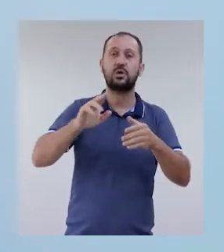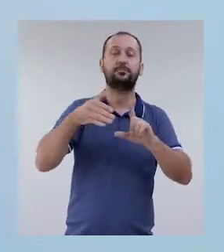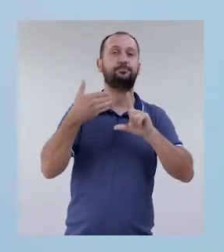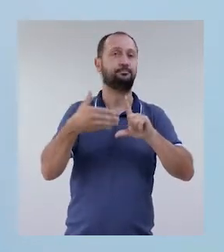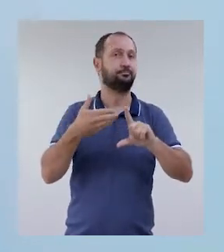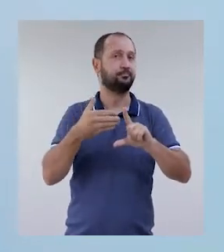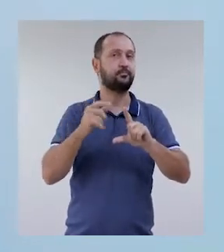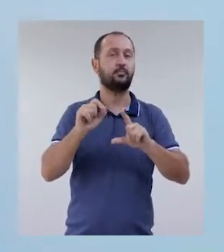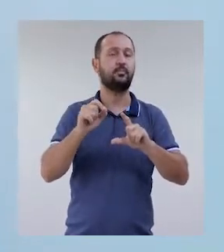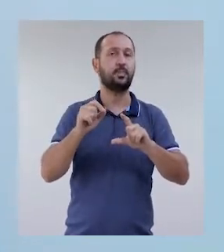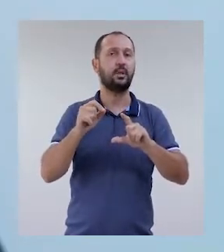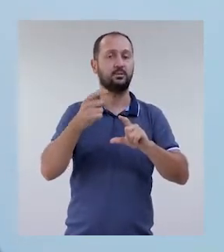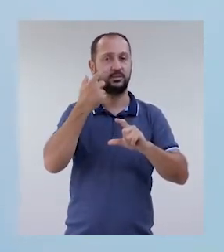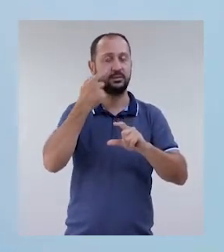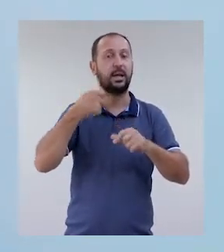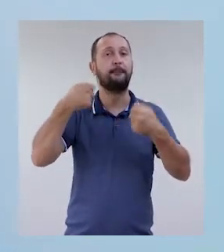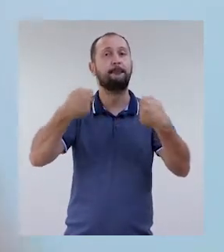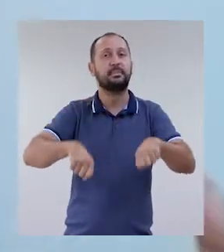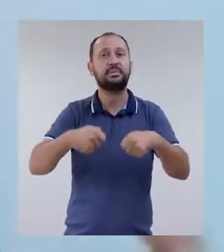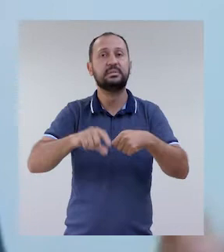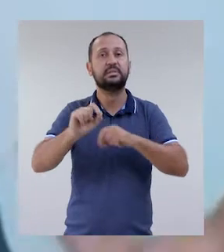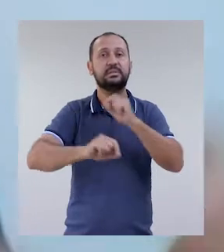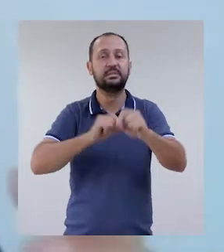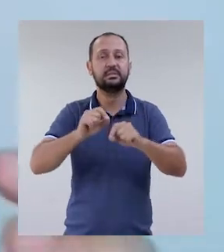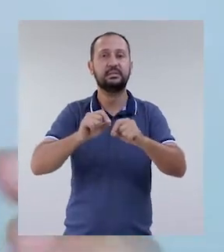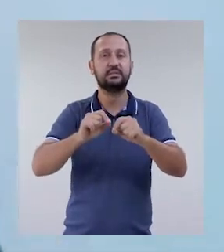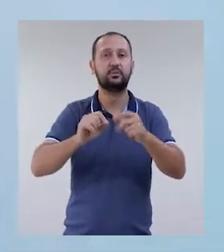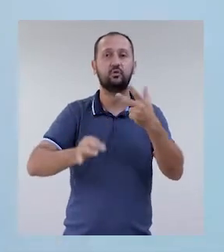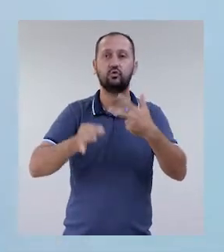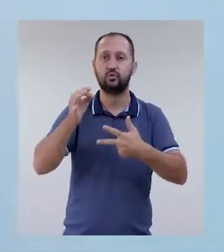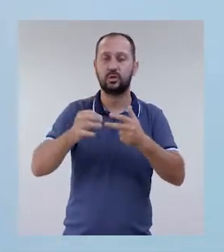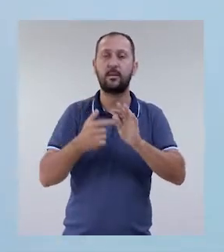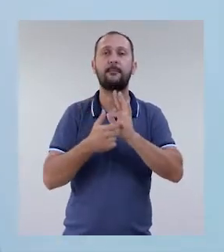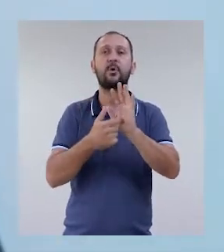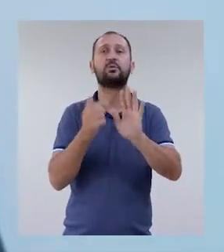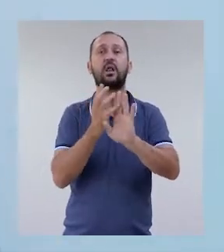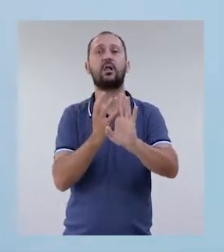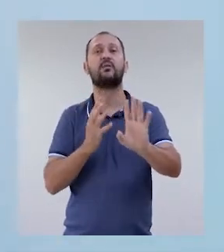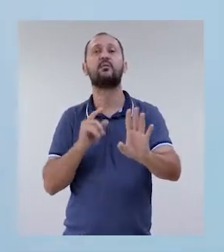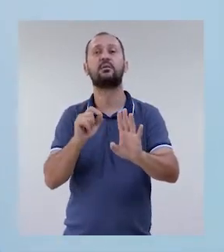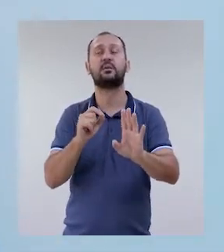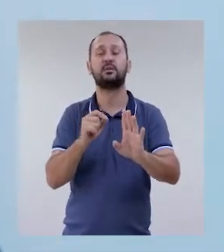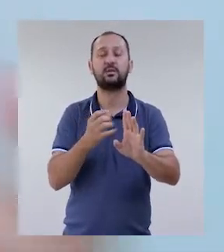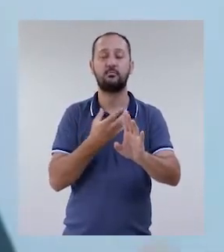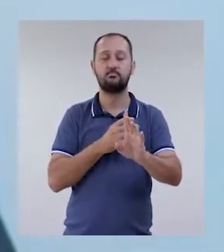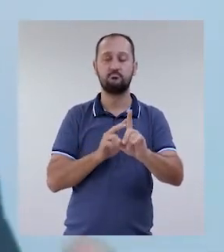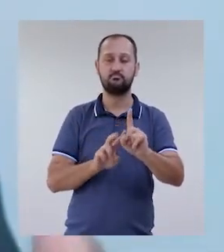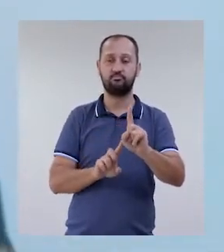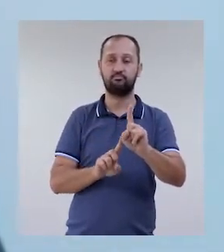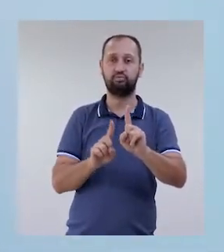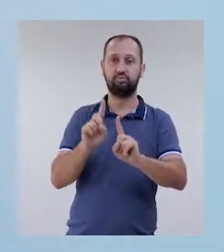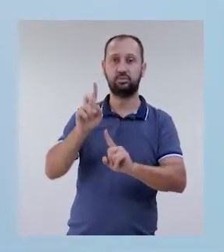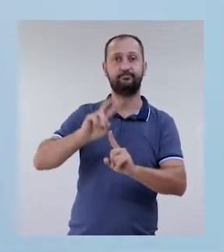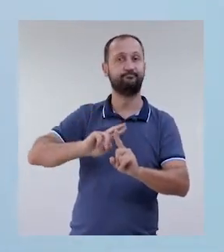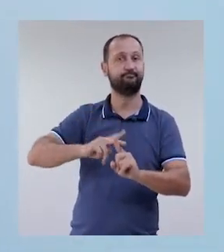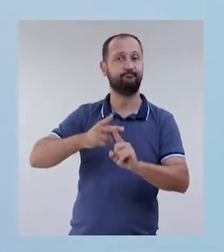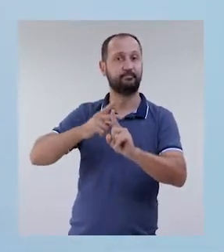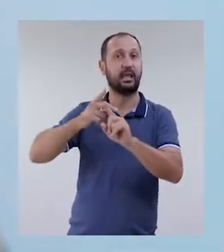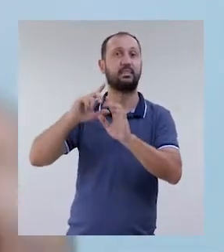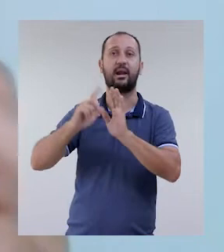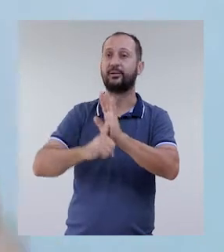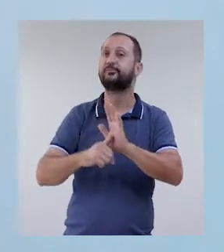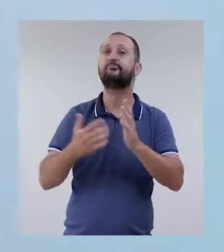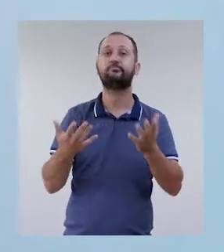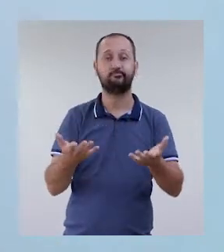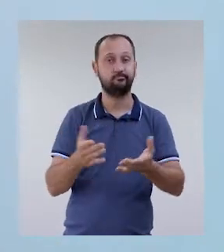videoconferência, a demanda no judiciário ela é produzida pela sociedade num formato que eu chamo de geométrico. Né? E a